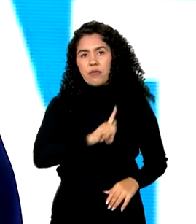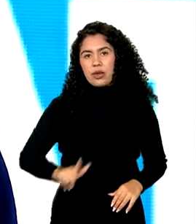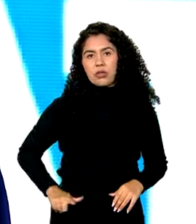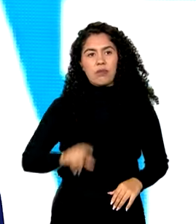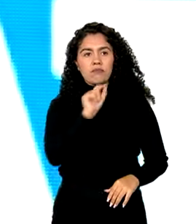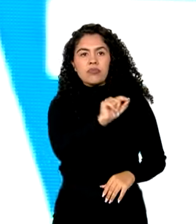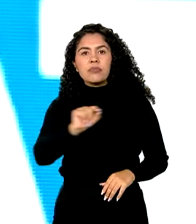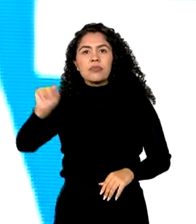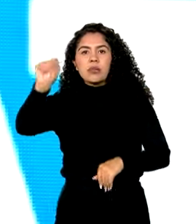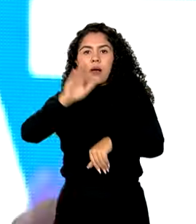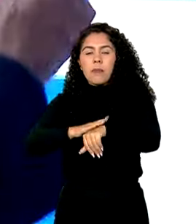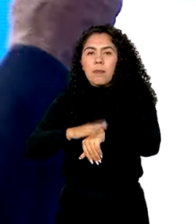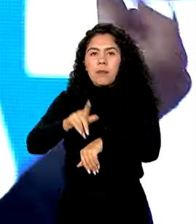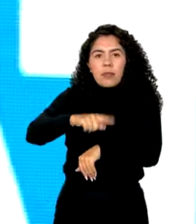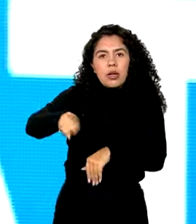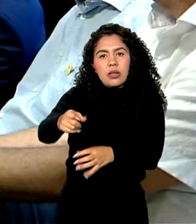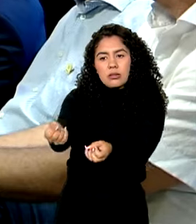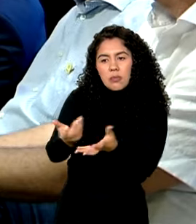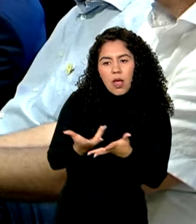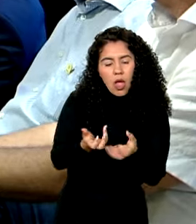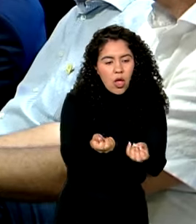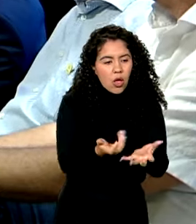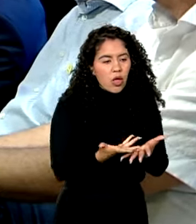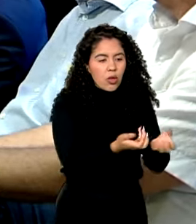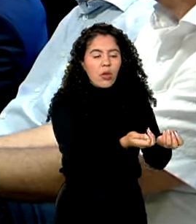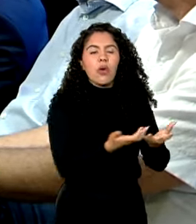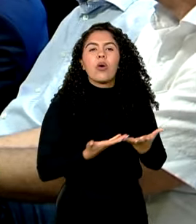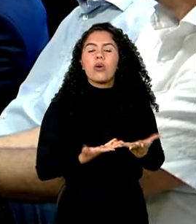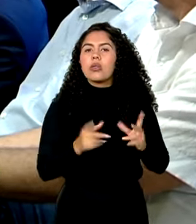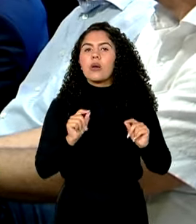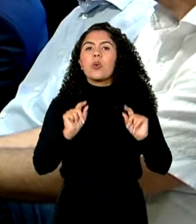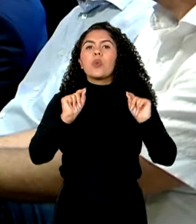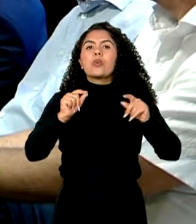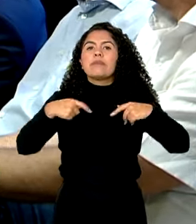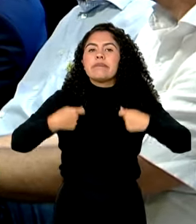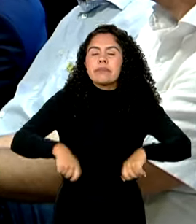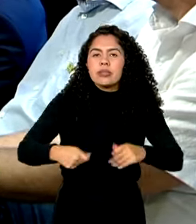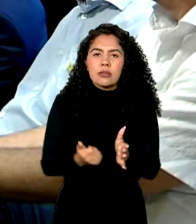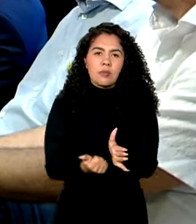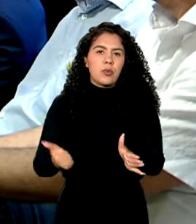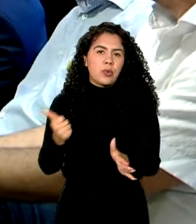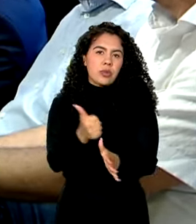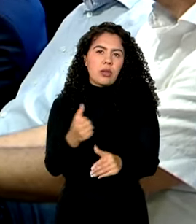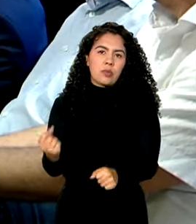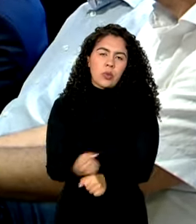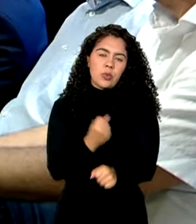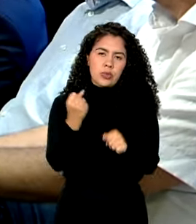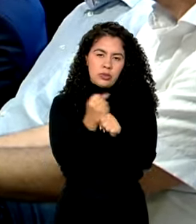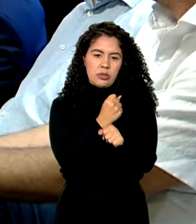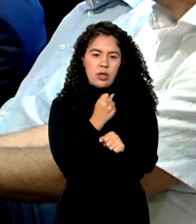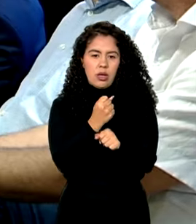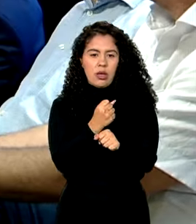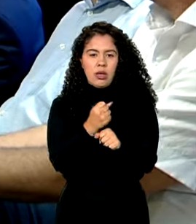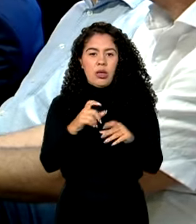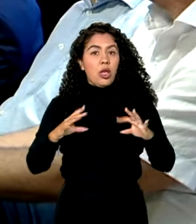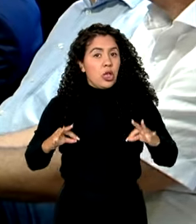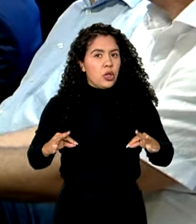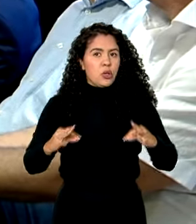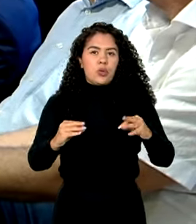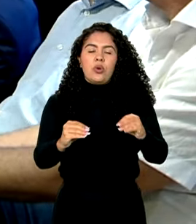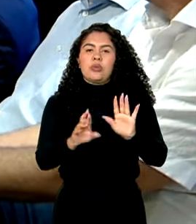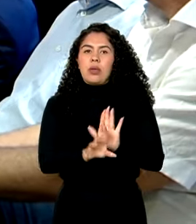as obras prioritárias que o seu governo queria que o governo federal participasse. E todos os governos